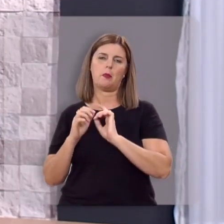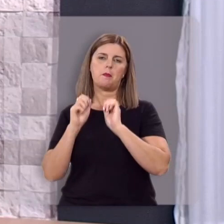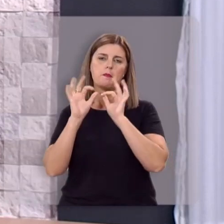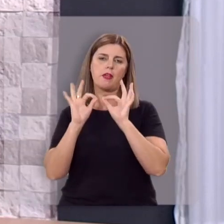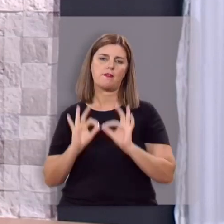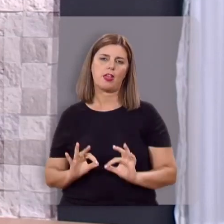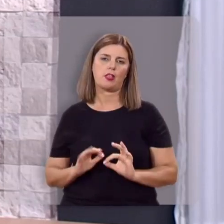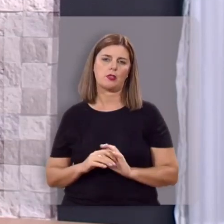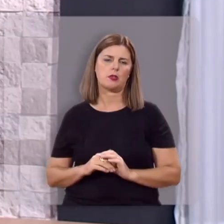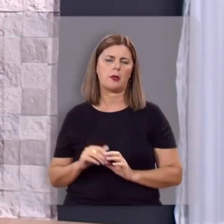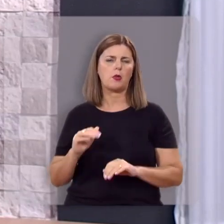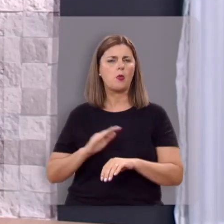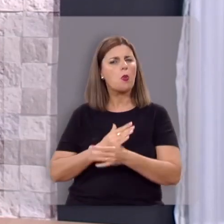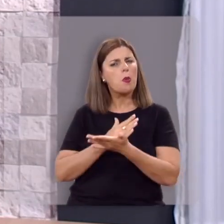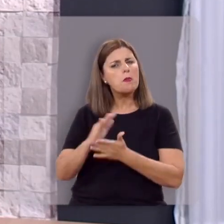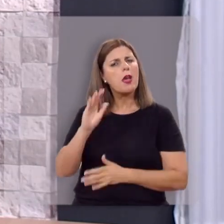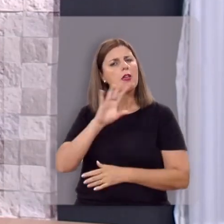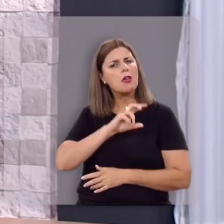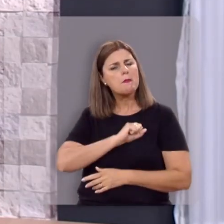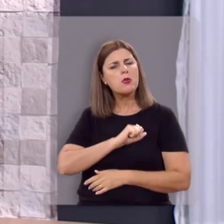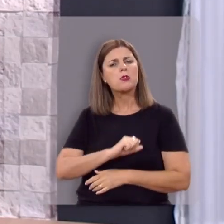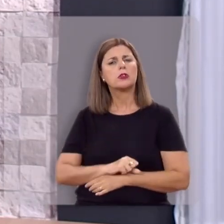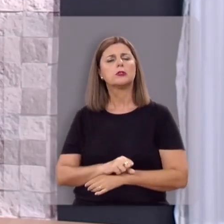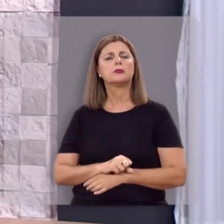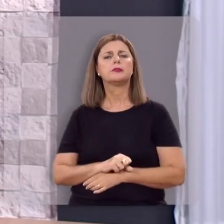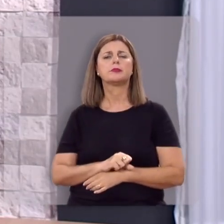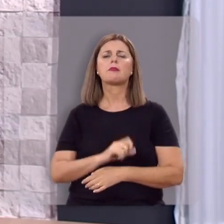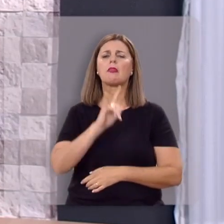da perfeição. Passe a amar.